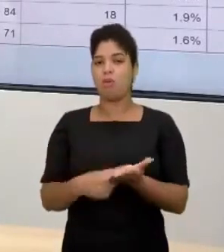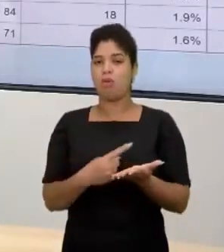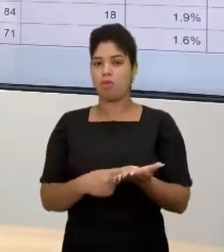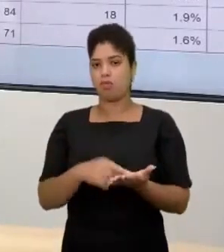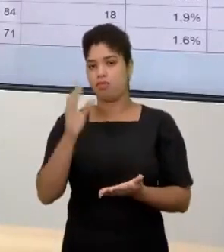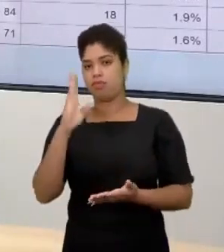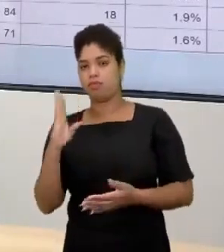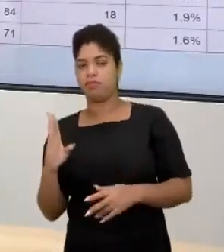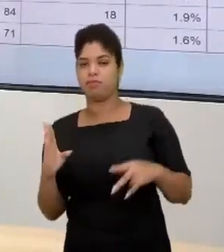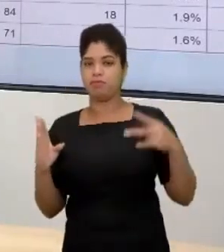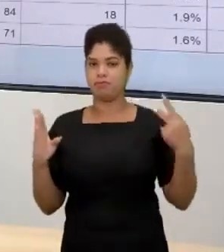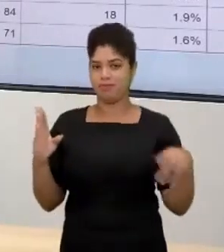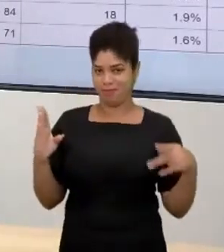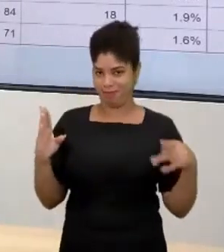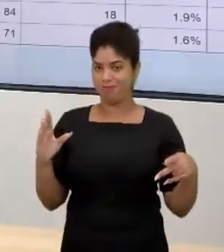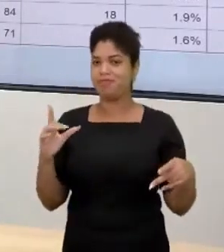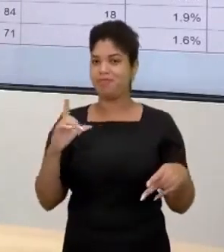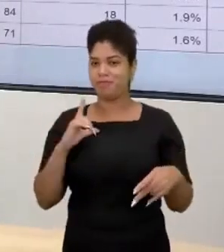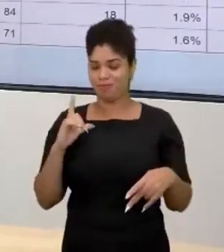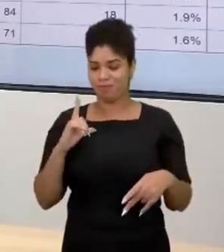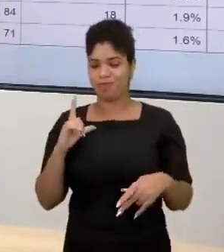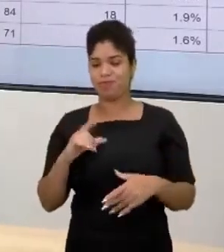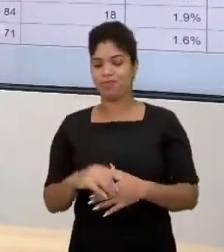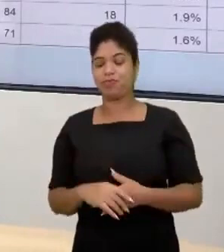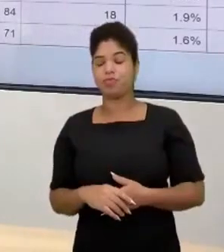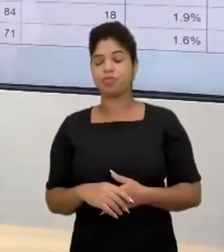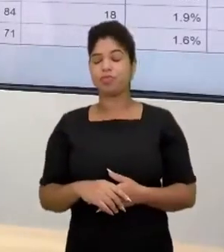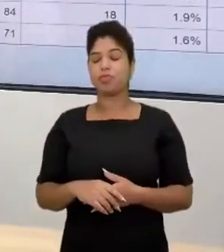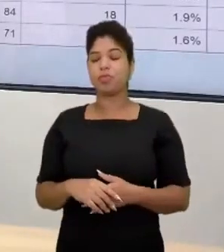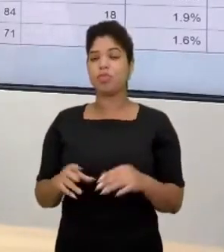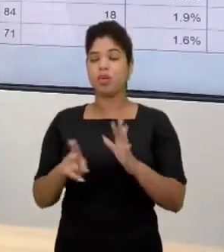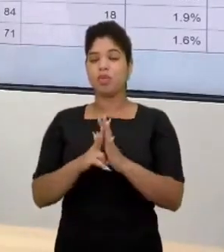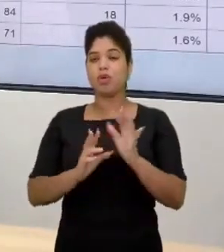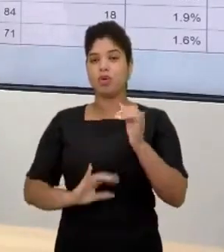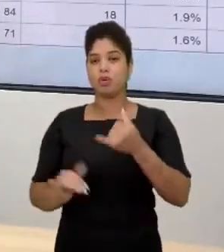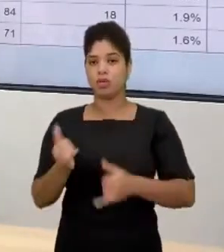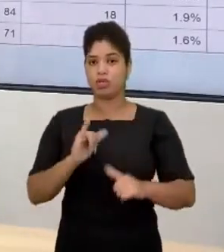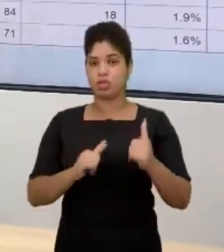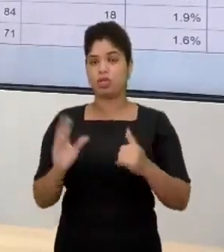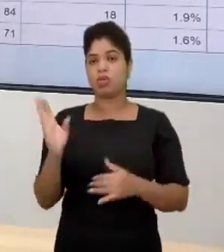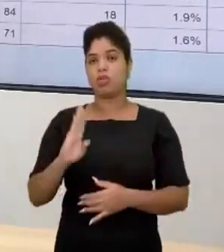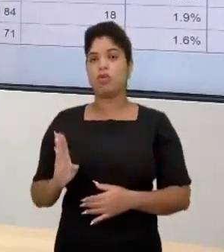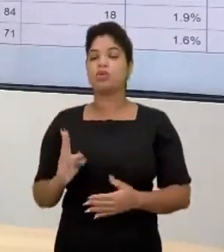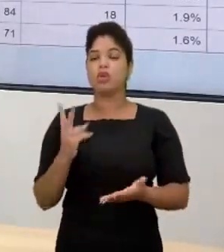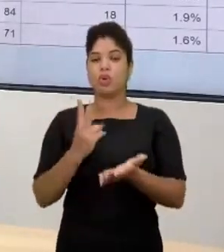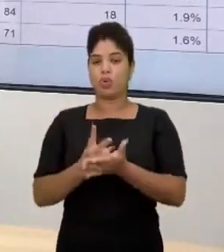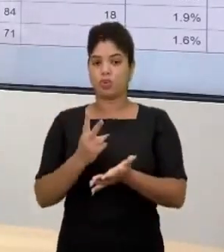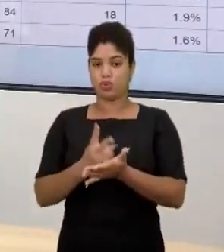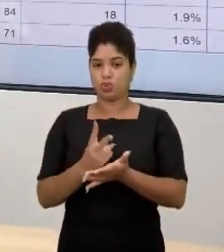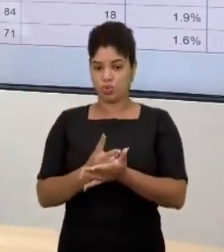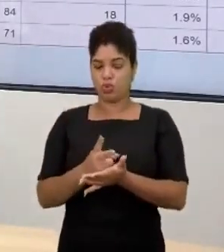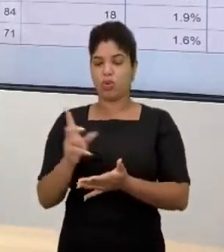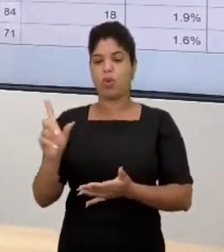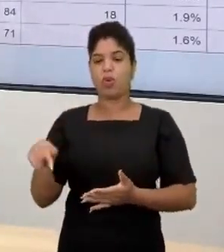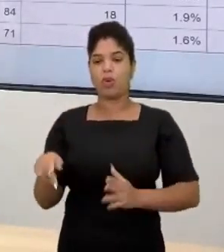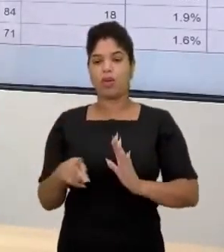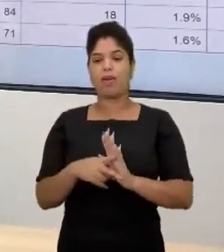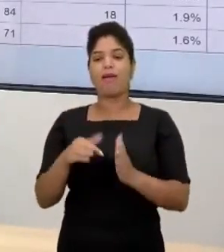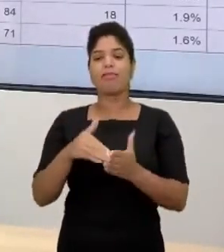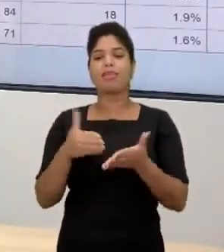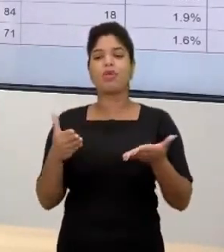que aumentasse, né, a geração de energia para o Brasil, né, porque a usina de Itaipu ainda hoje